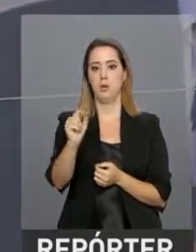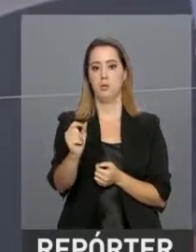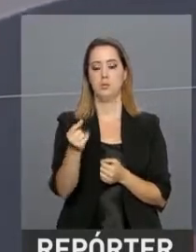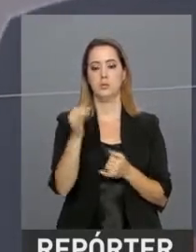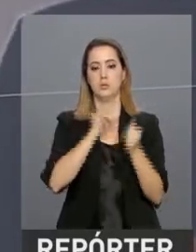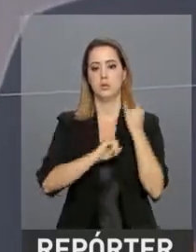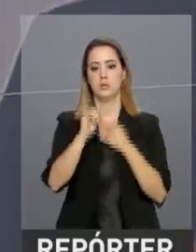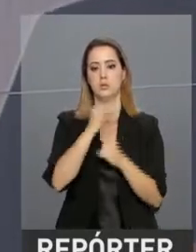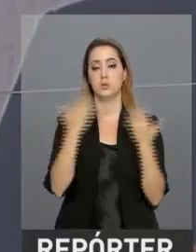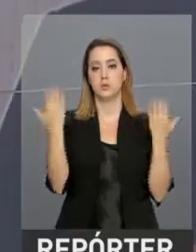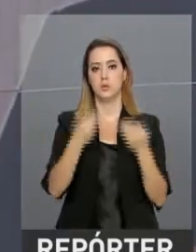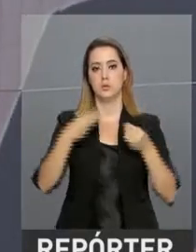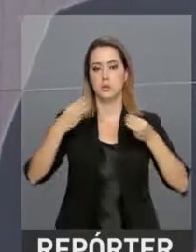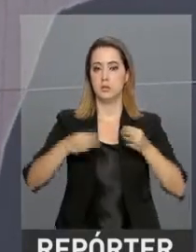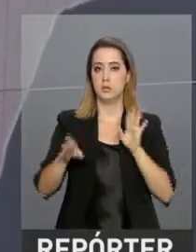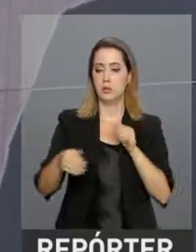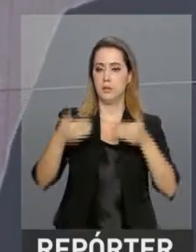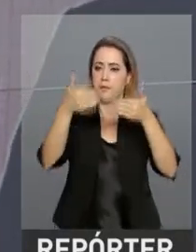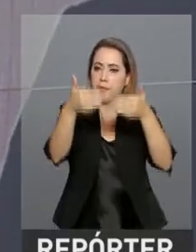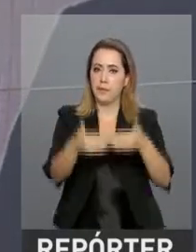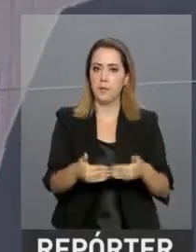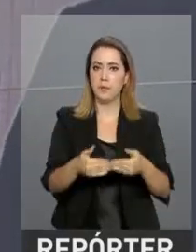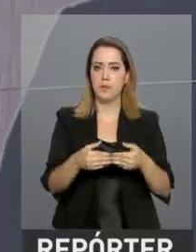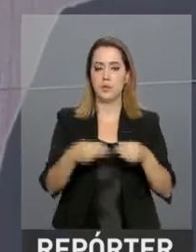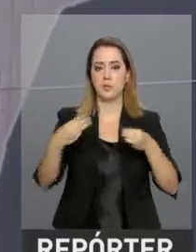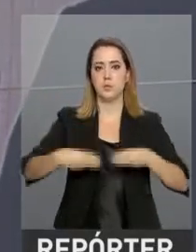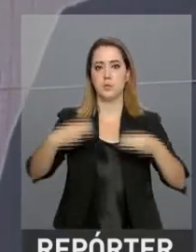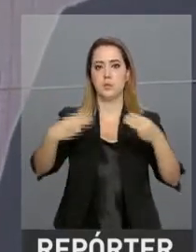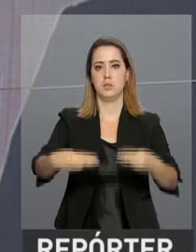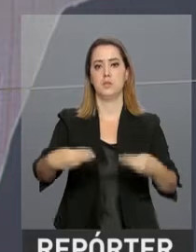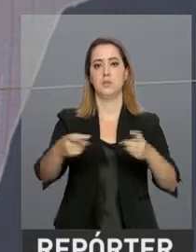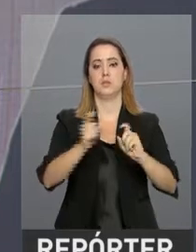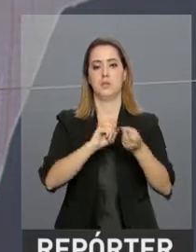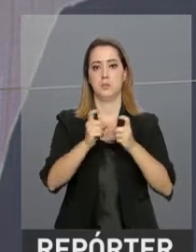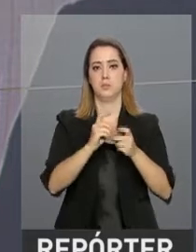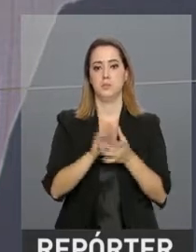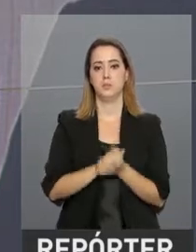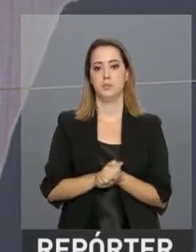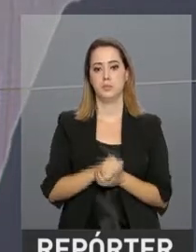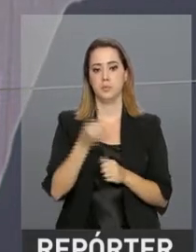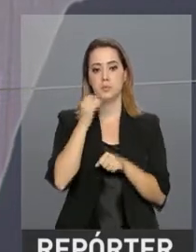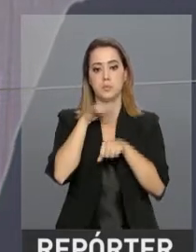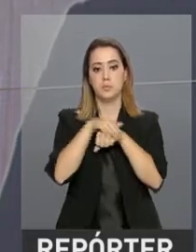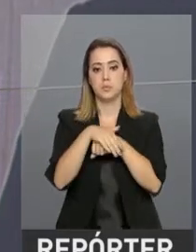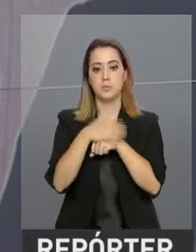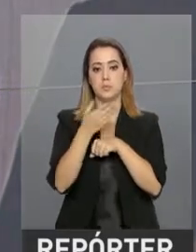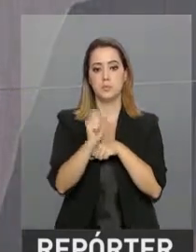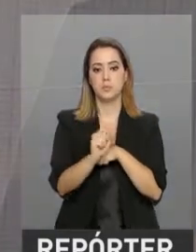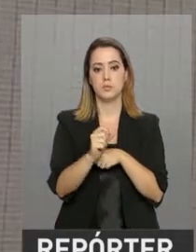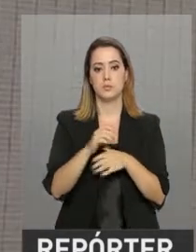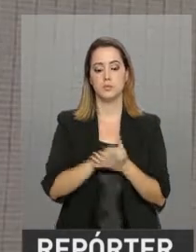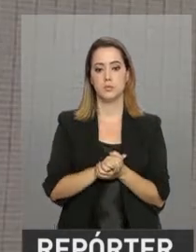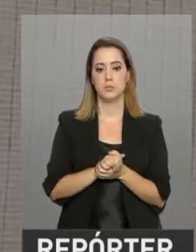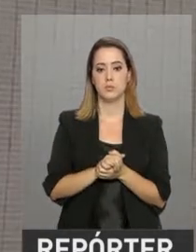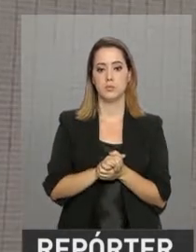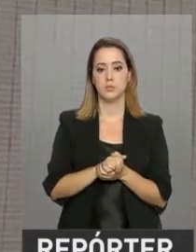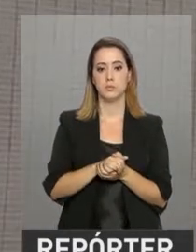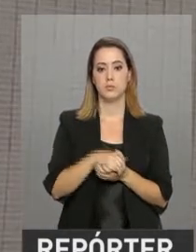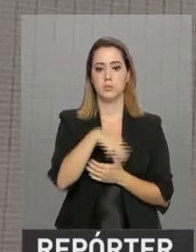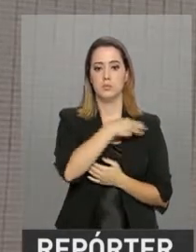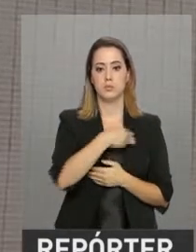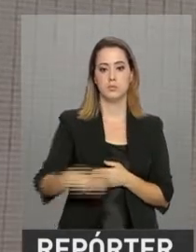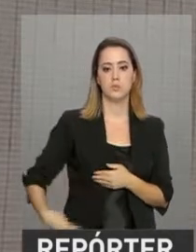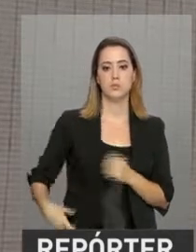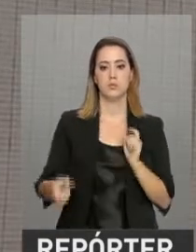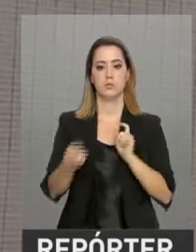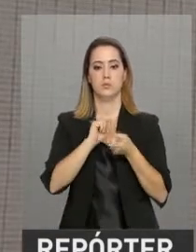paulo la sálvia que está em frente ao ministério da fazenda boa noite paulo noite zé luis o ministro da fazenda e henrique meirelles